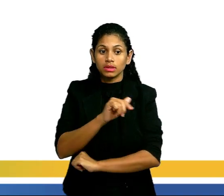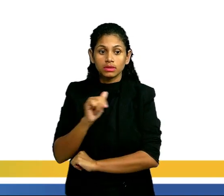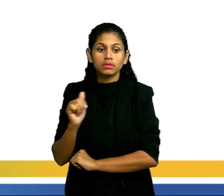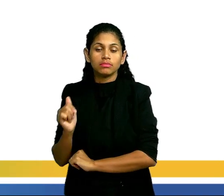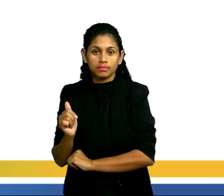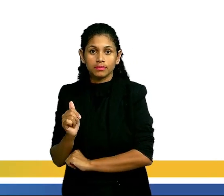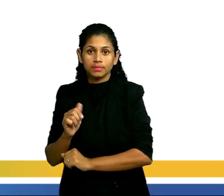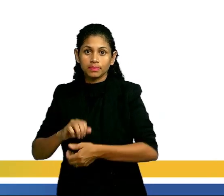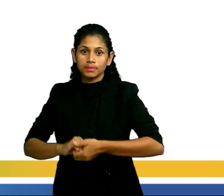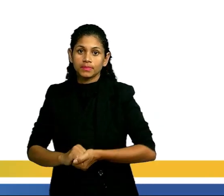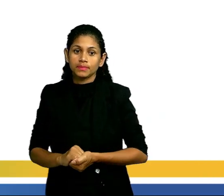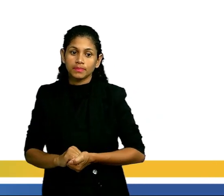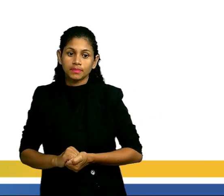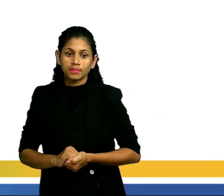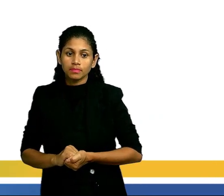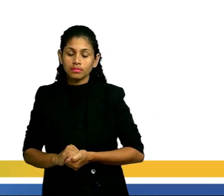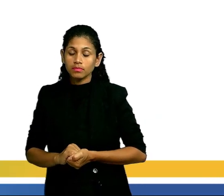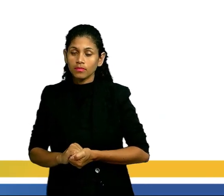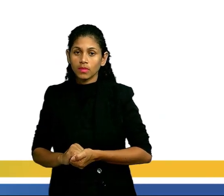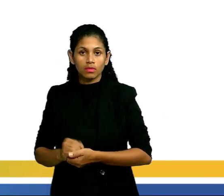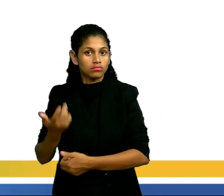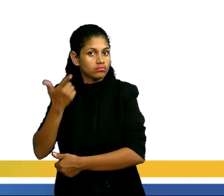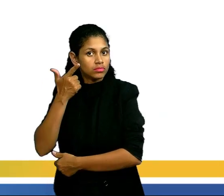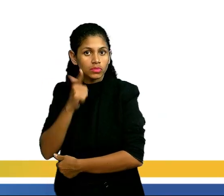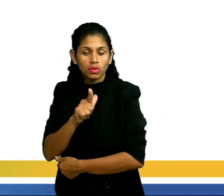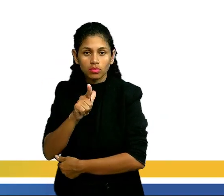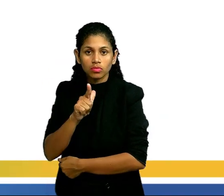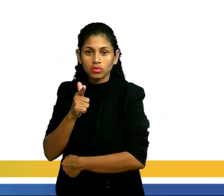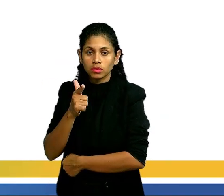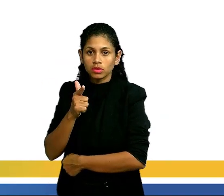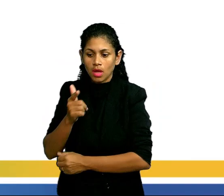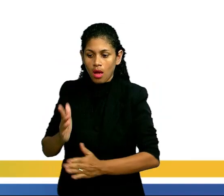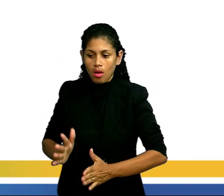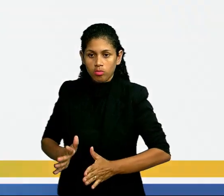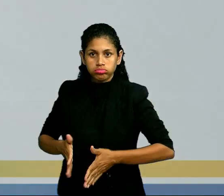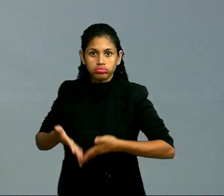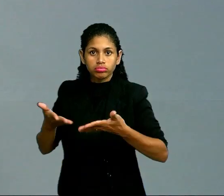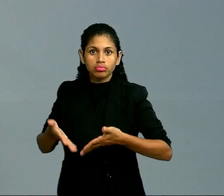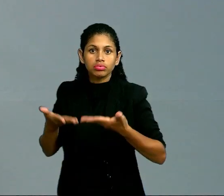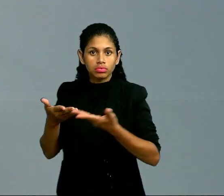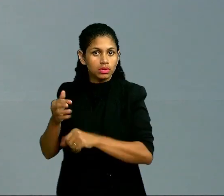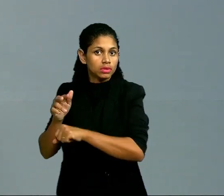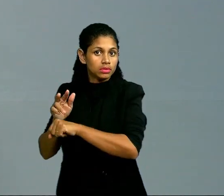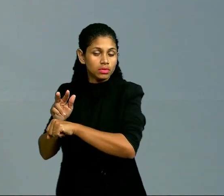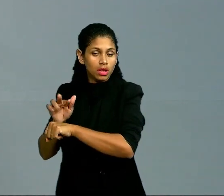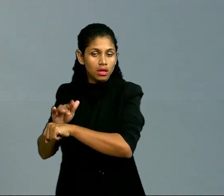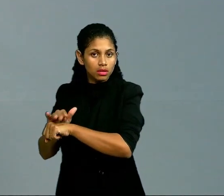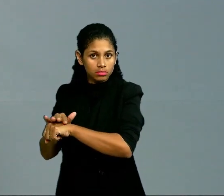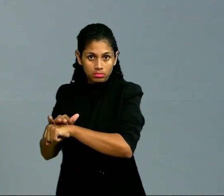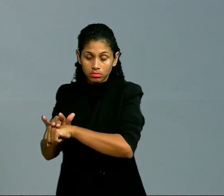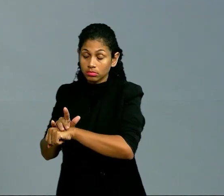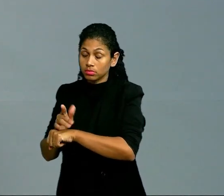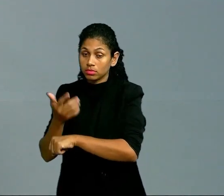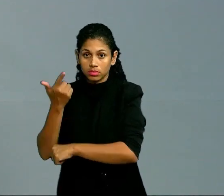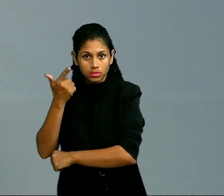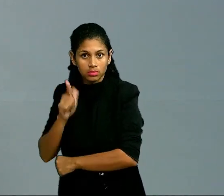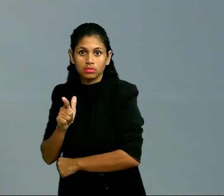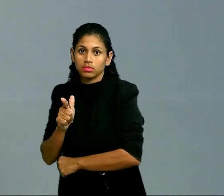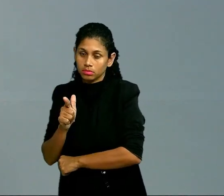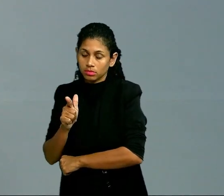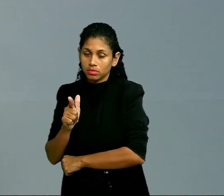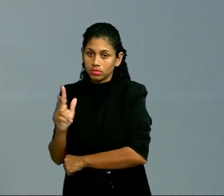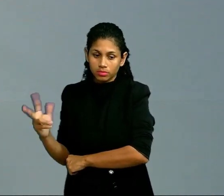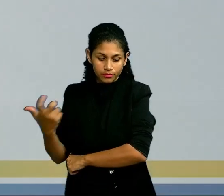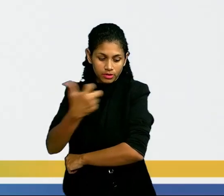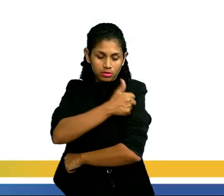de provocar as doenças, tá? Que provocam aí a estimulação do nosso sistema imune. Tá? Então, a vacina vai estimular o